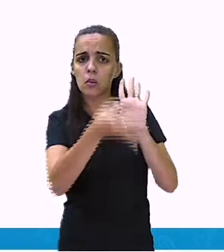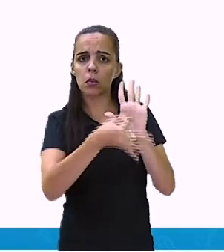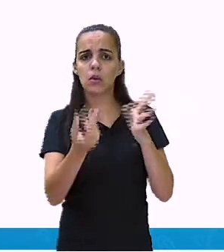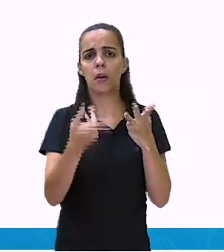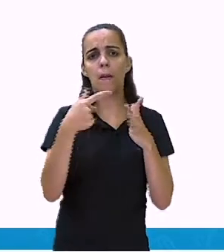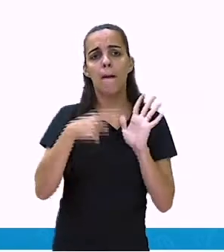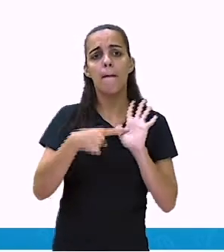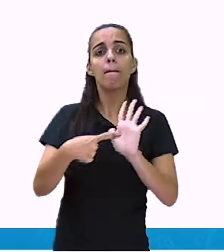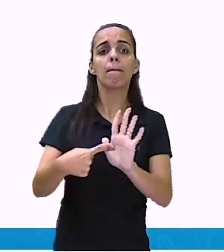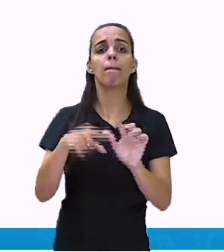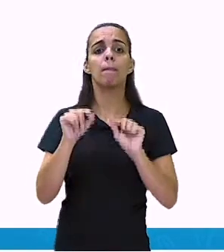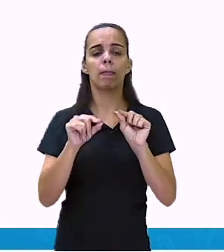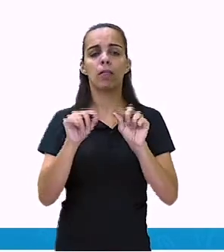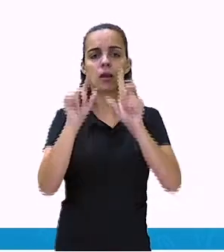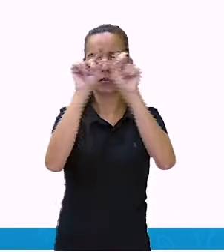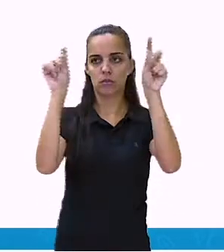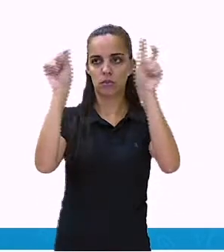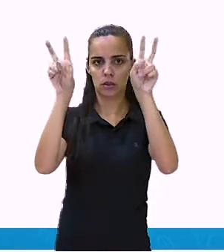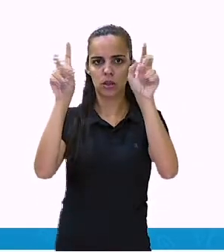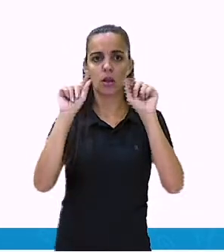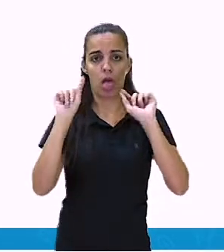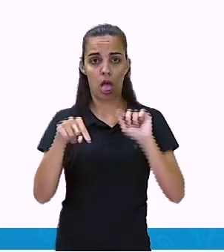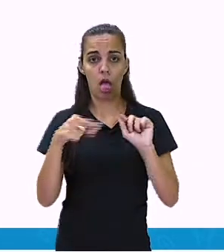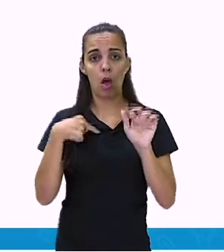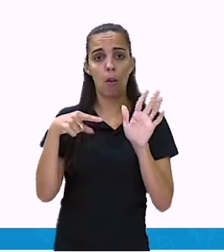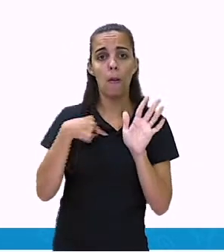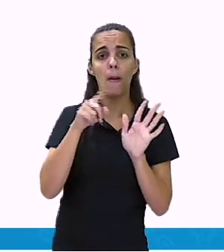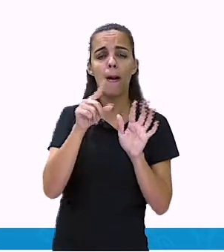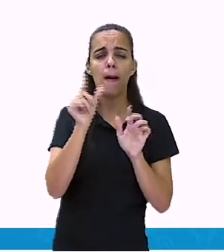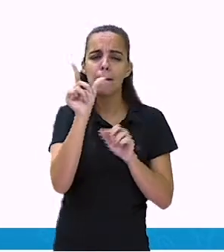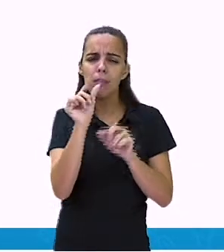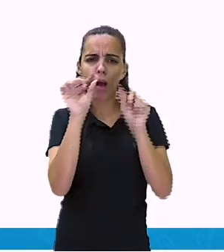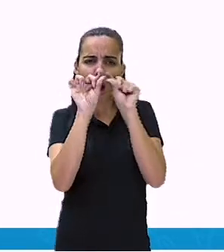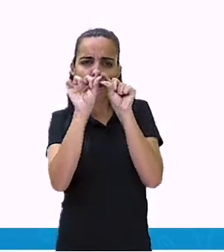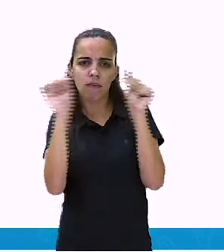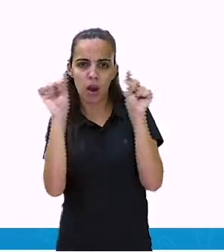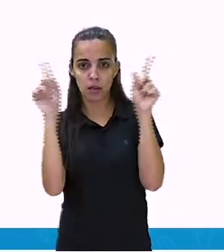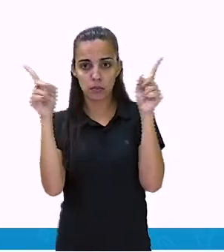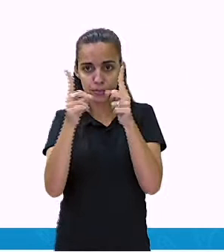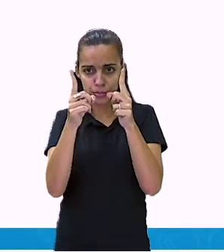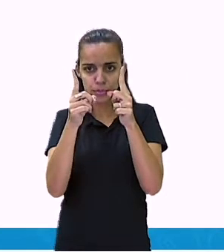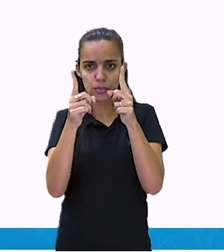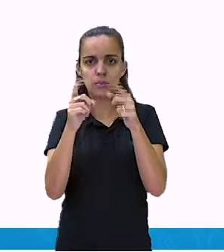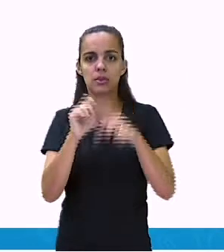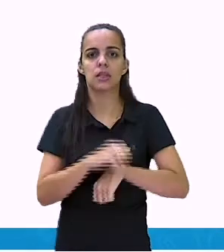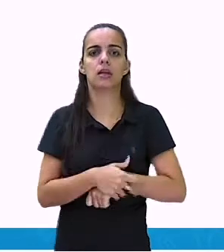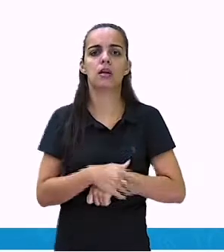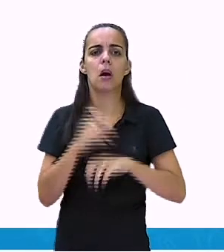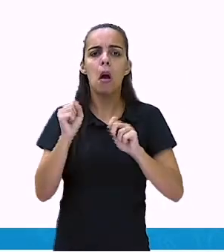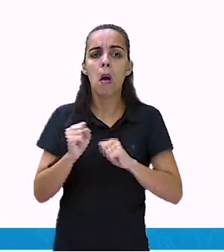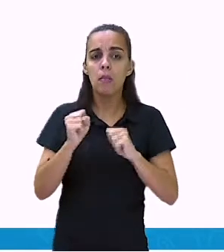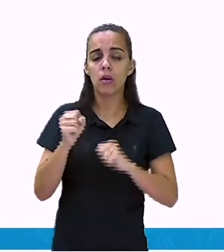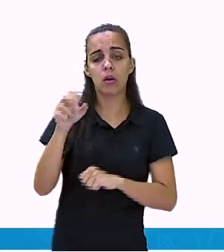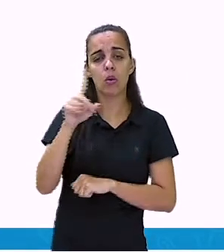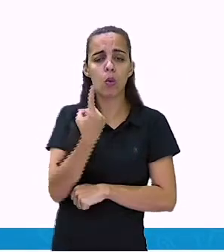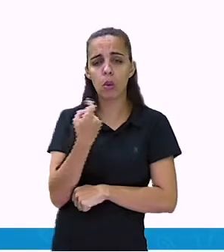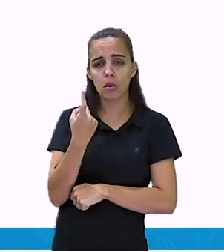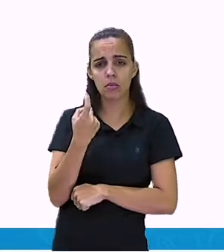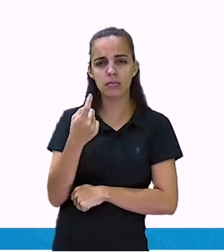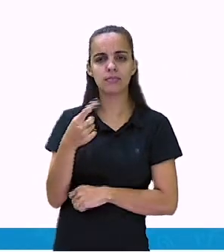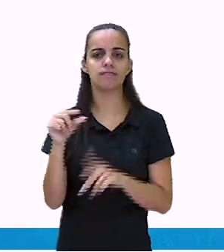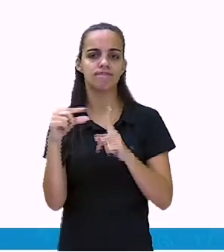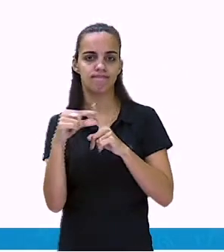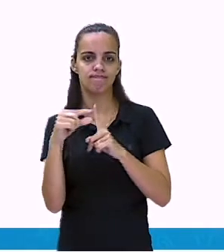apresenta título, que é uma pequena frase, que pode ser uma